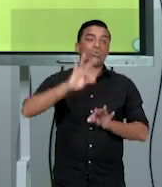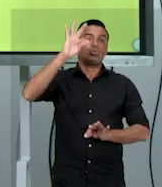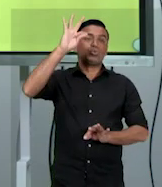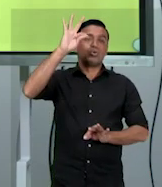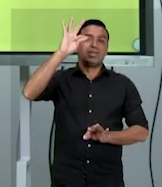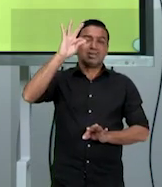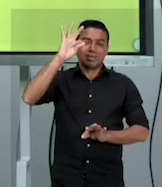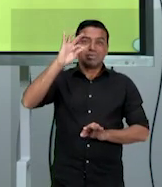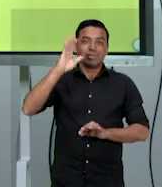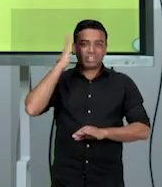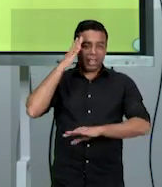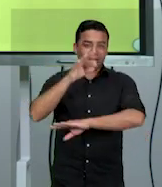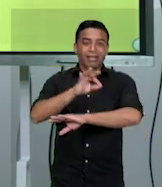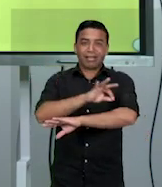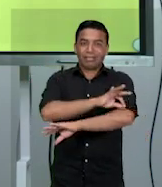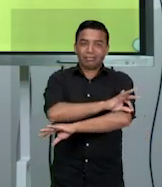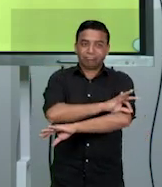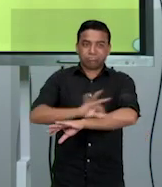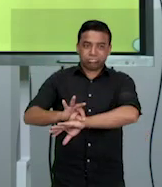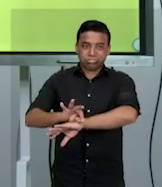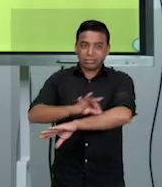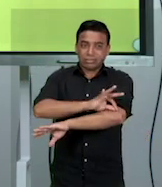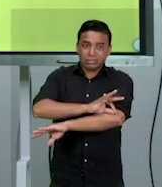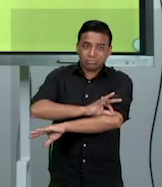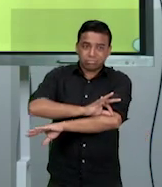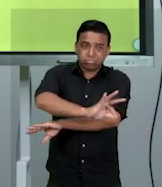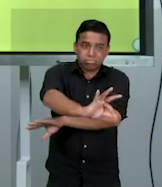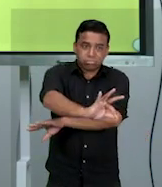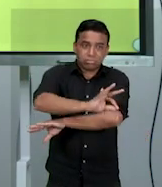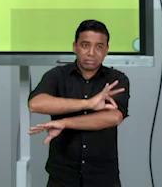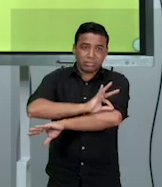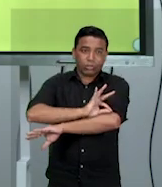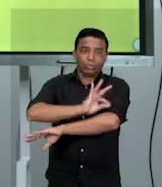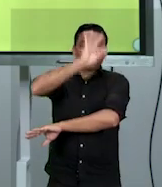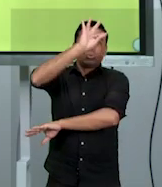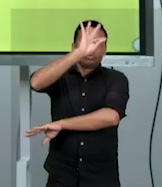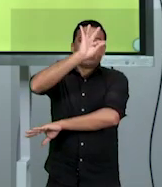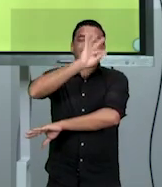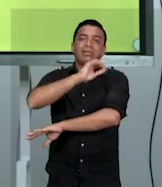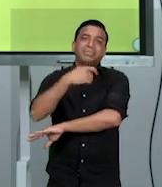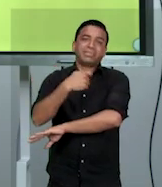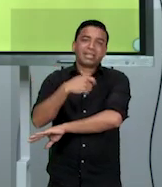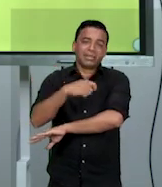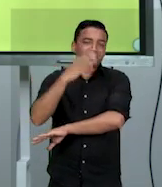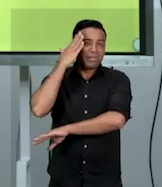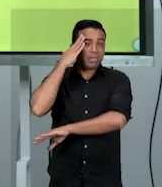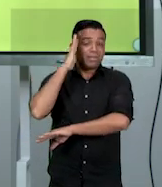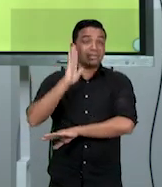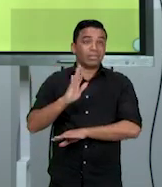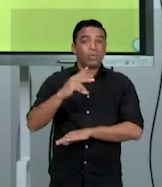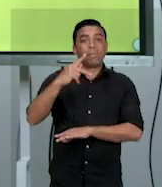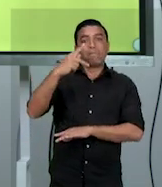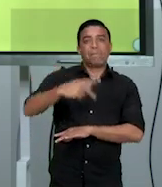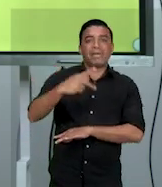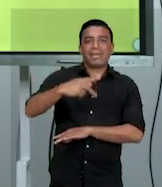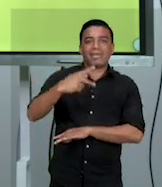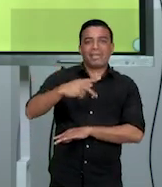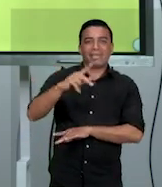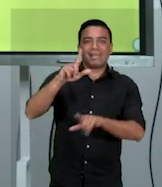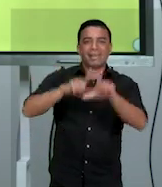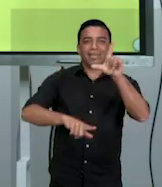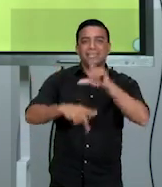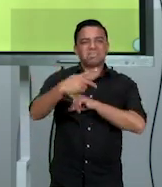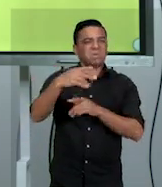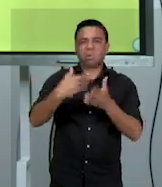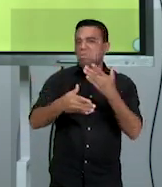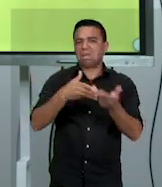piscina, a profundidade, né, seria a altura da piscina. Então, eu chamei de letra P. Poderia ter